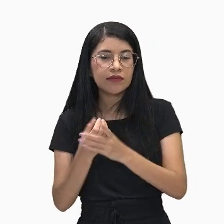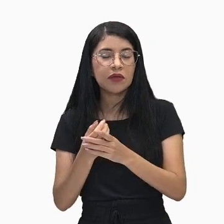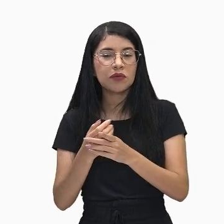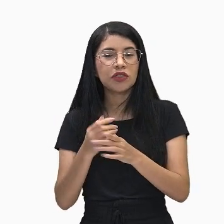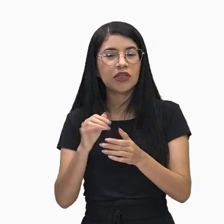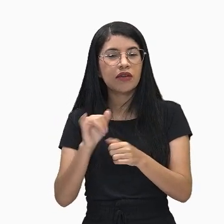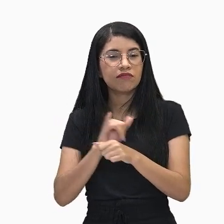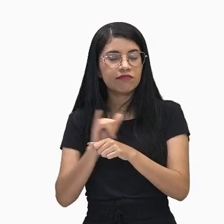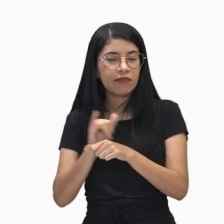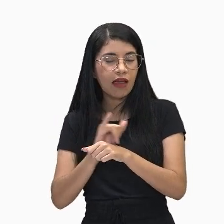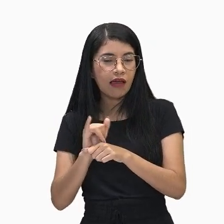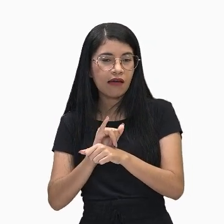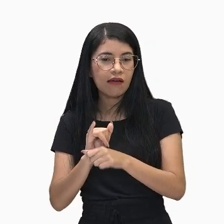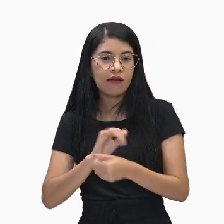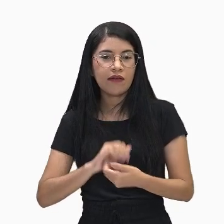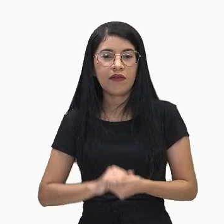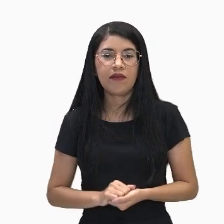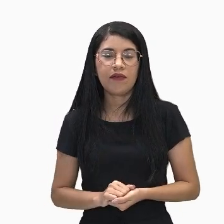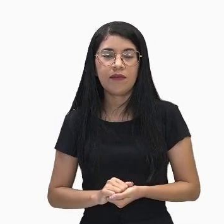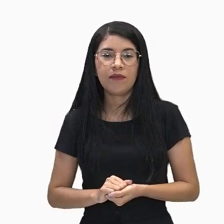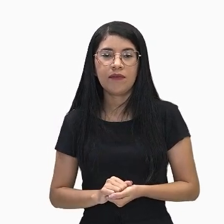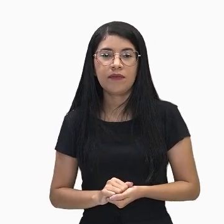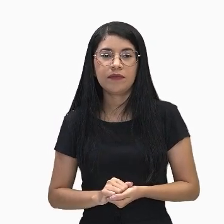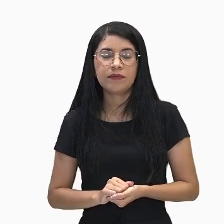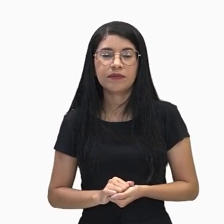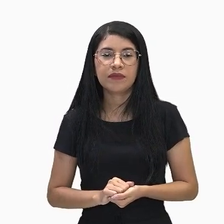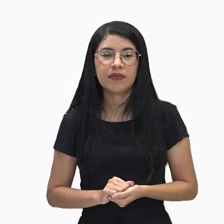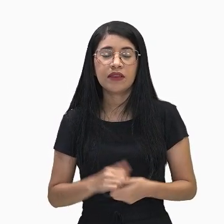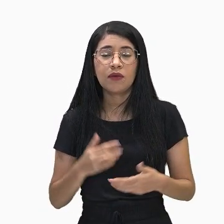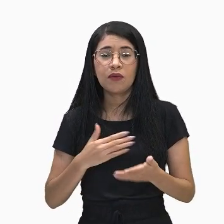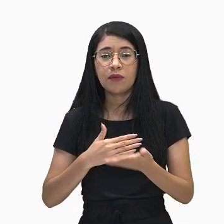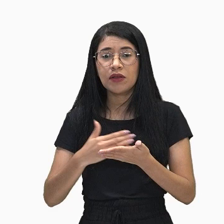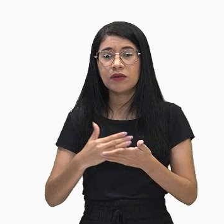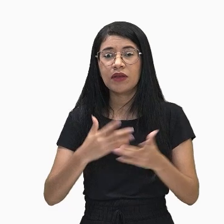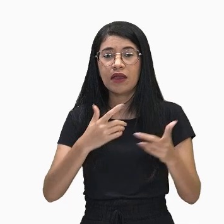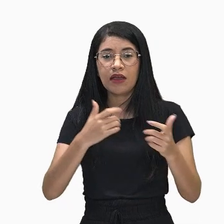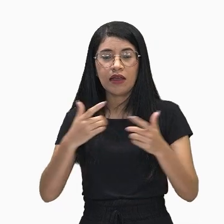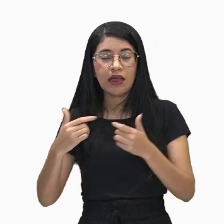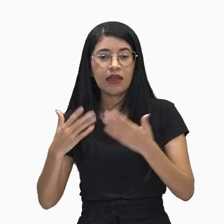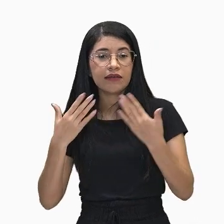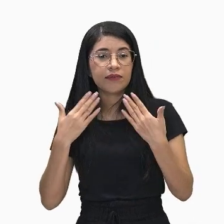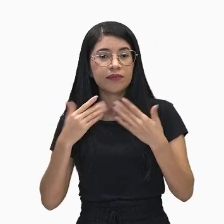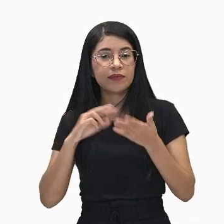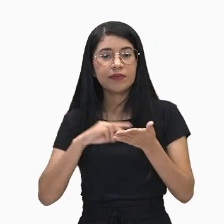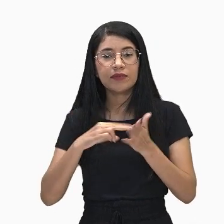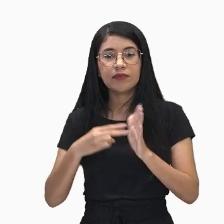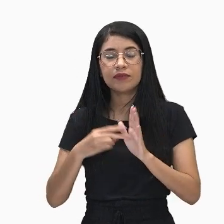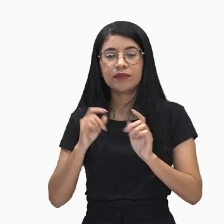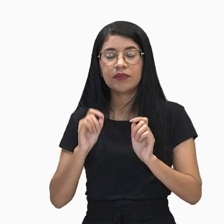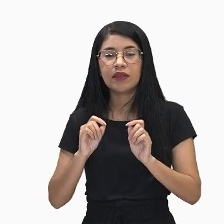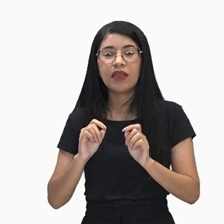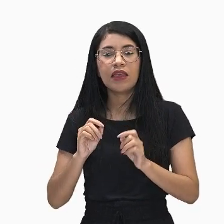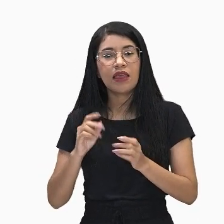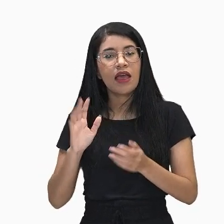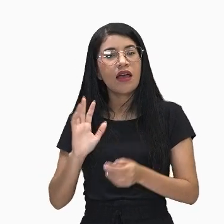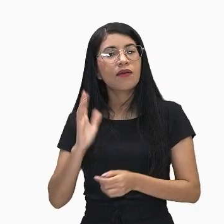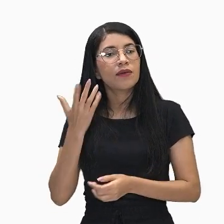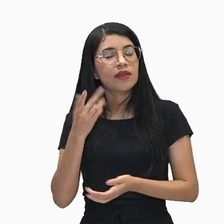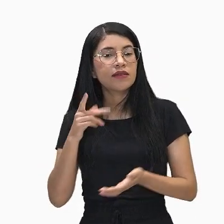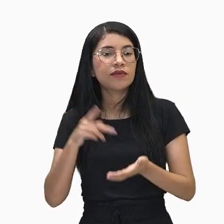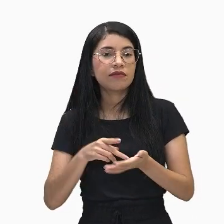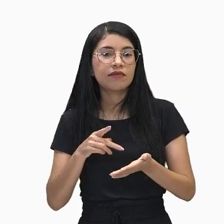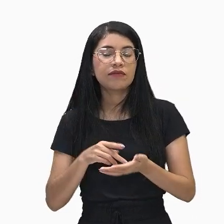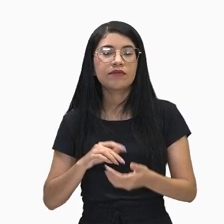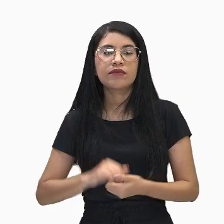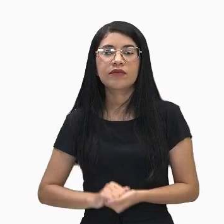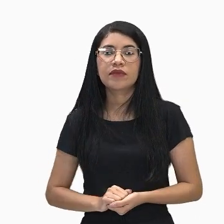Soviética. Adiante, galera. Vamos então conhecer as guerras quentes, que foram guerras que de fato aconteceram. Apesar